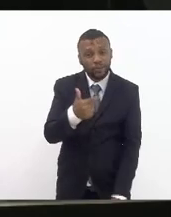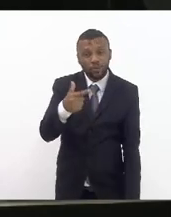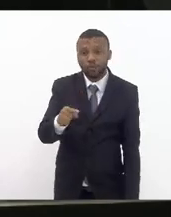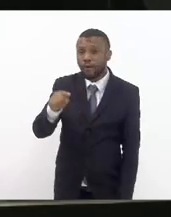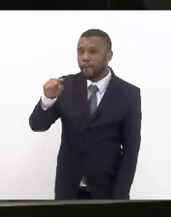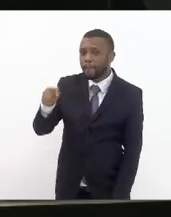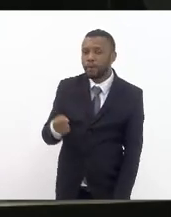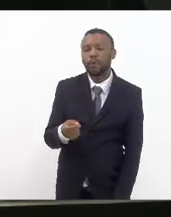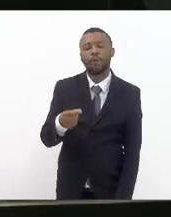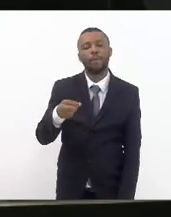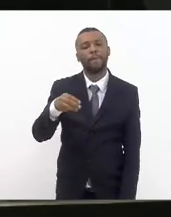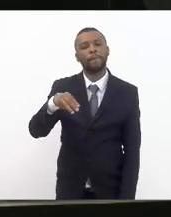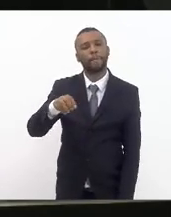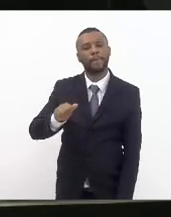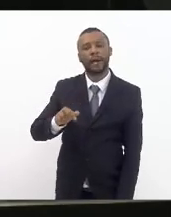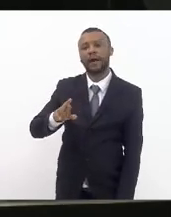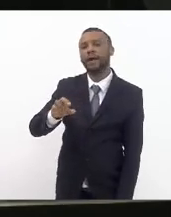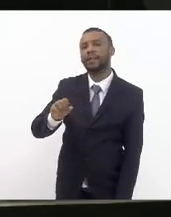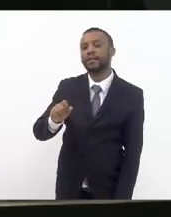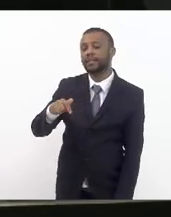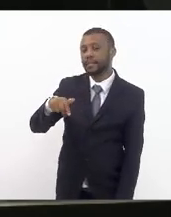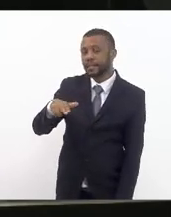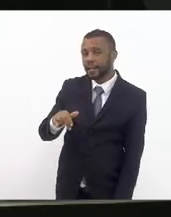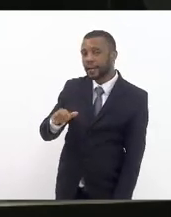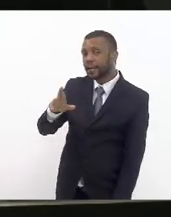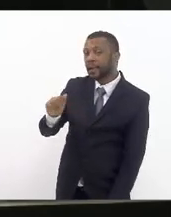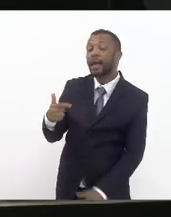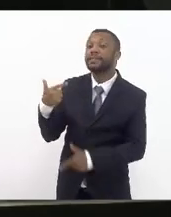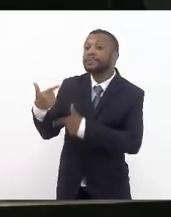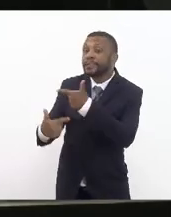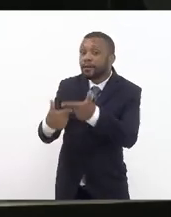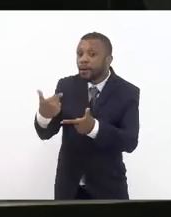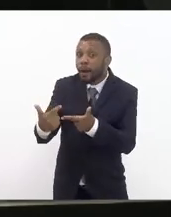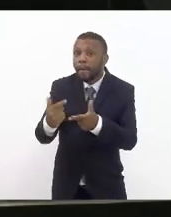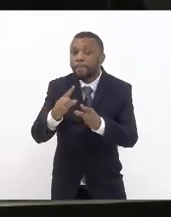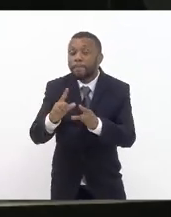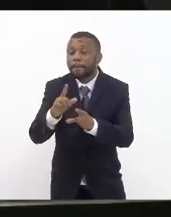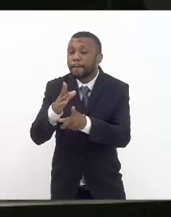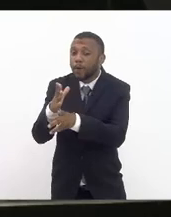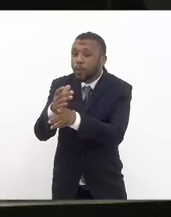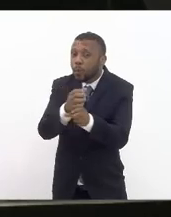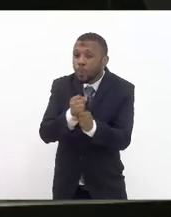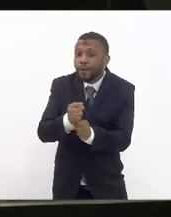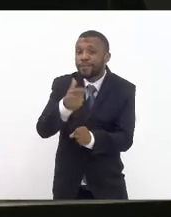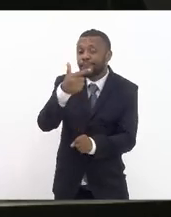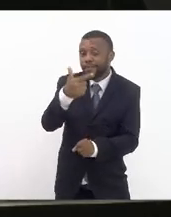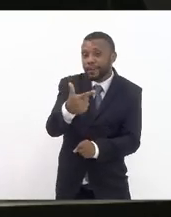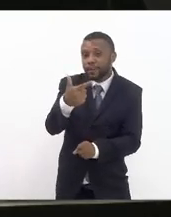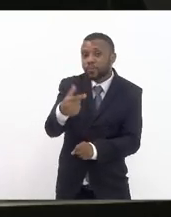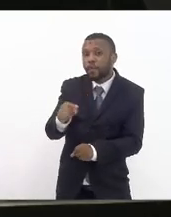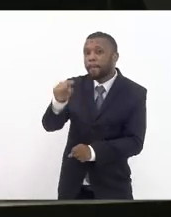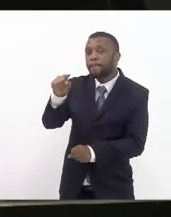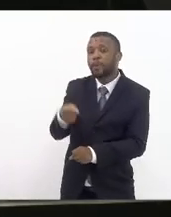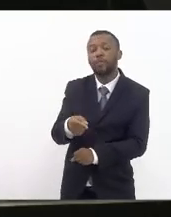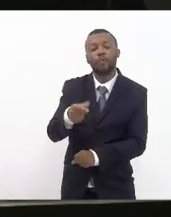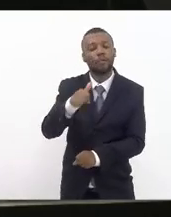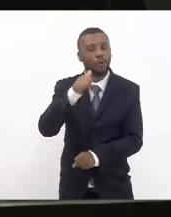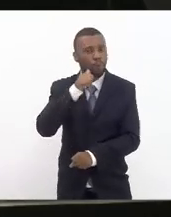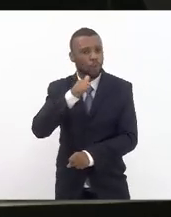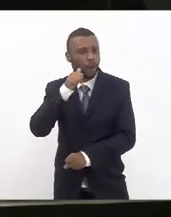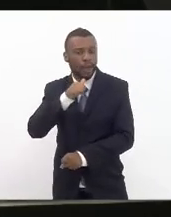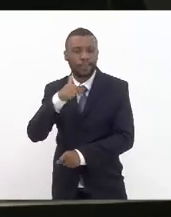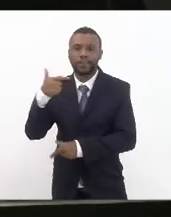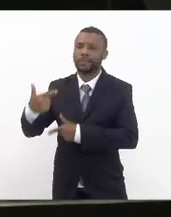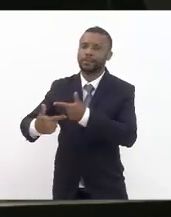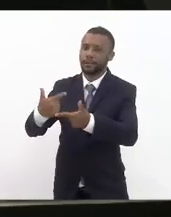em atividade, deputado Eliomar Coelho. Cerca de 22 mil mulheres marisqueiras. Essas mulheres